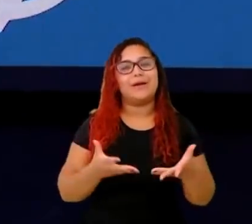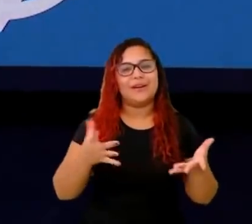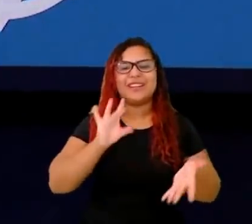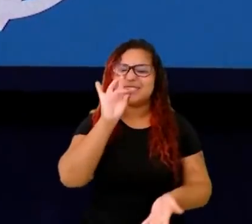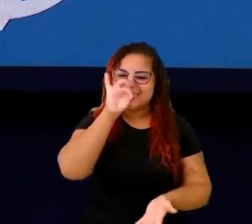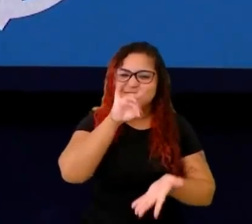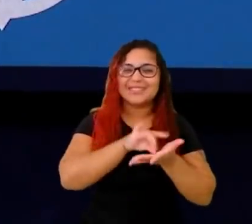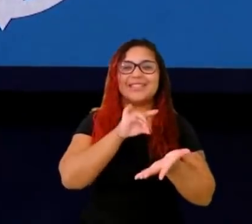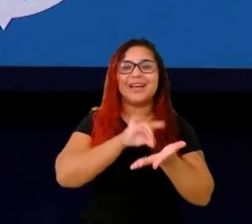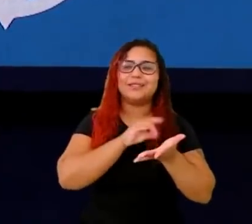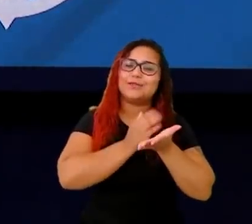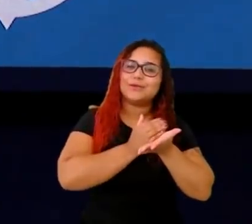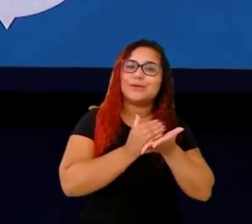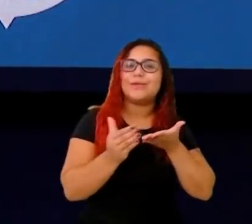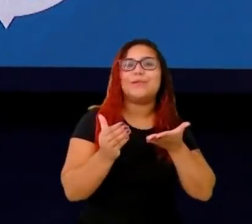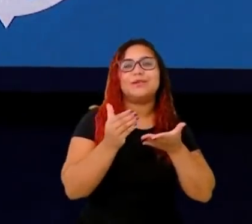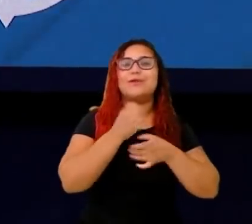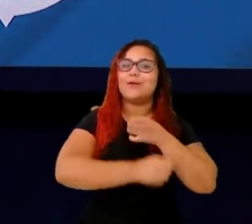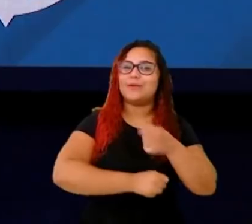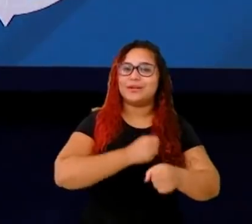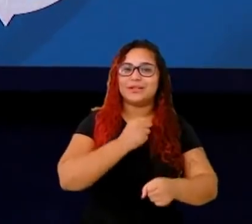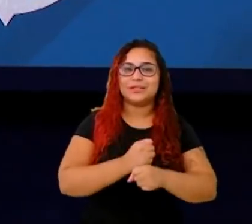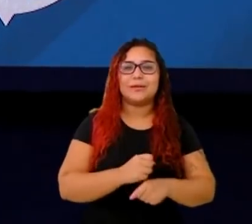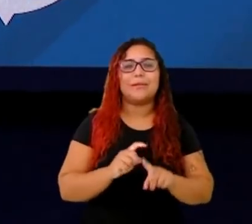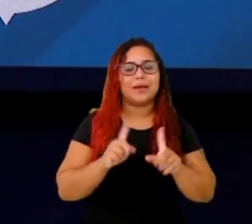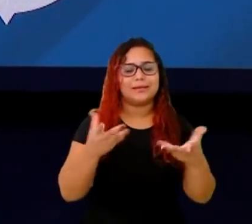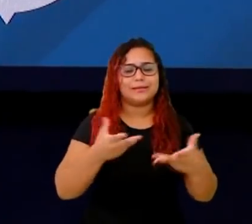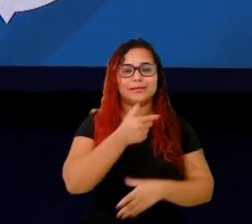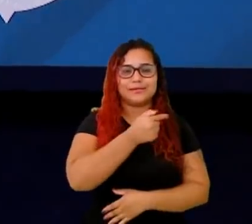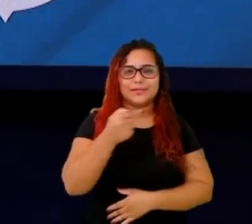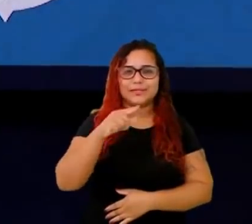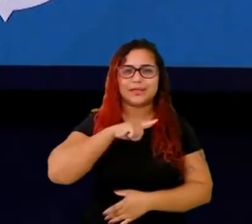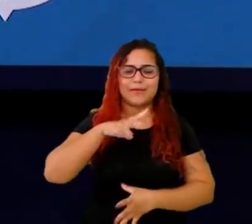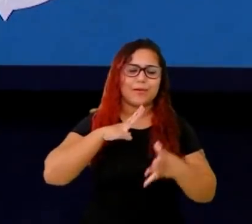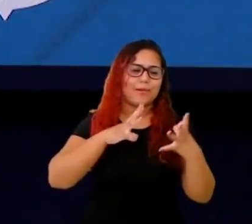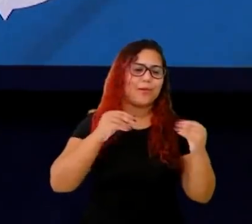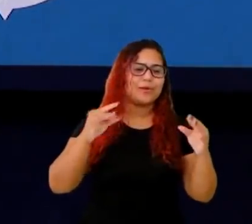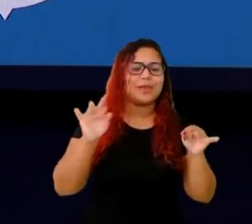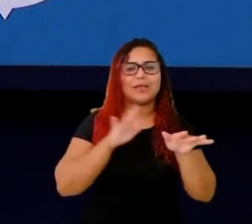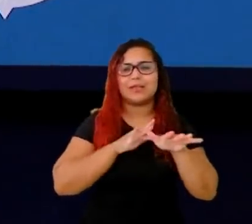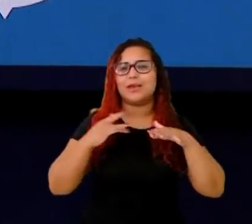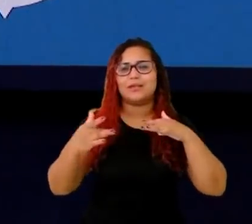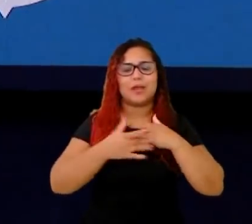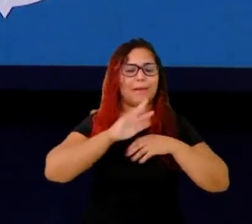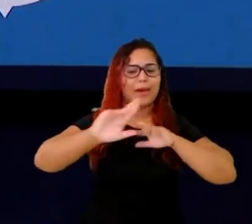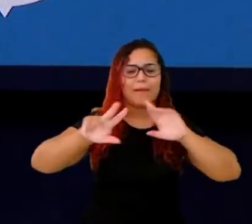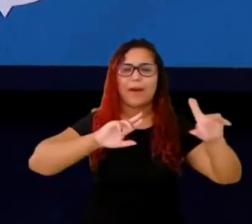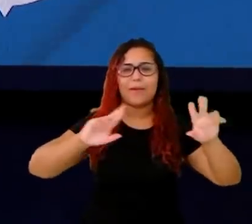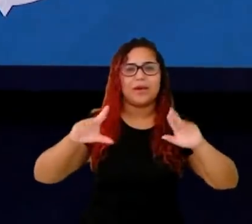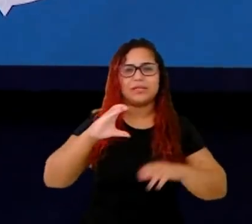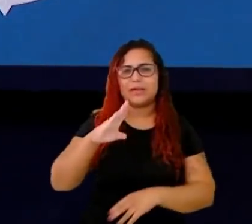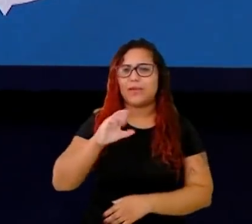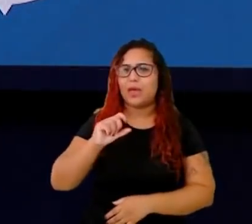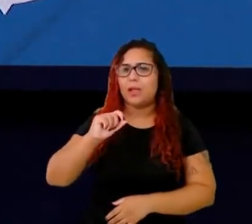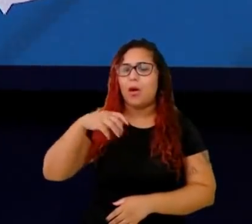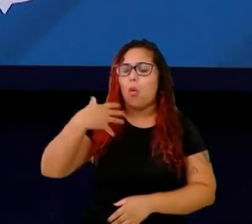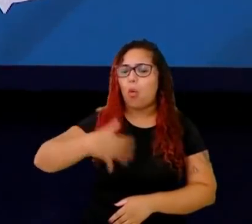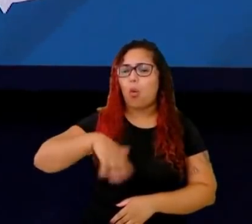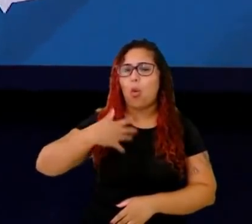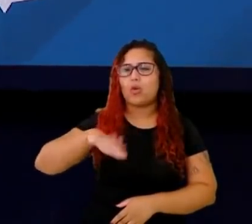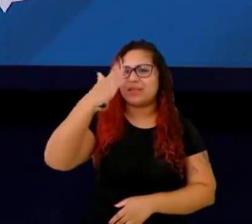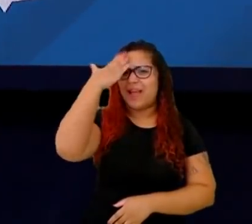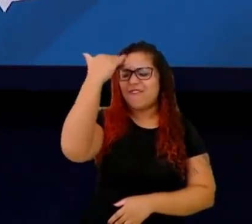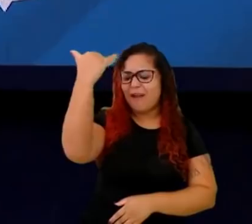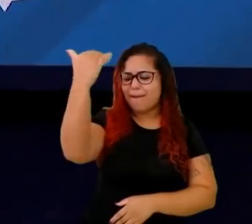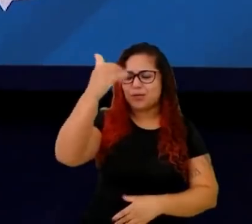Olha lá, não o tá Luke, Luke. sentado. Caralho, olha, Rafa. Que ela vai pular de paraquedas? Deixa eu... Caralho, parece, né? Aqueles macacões de